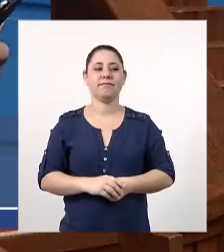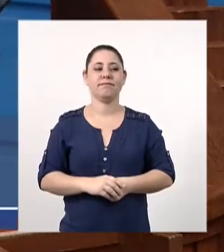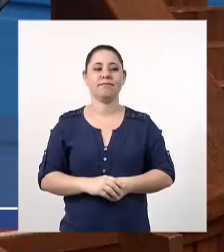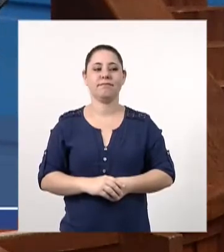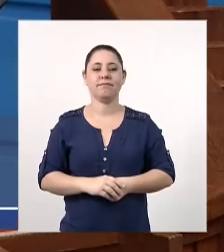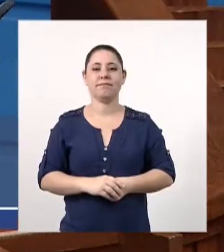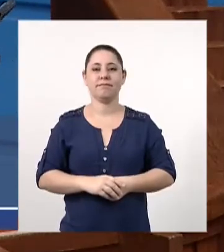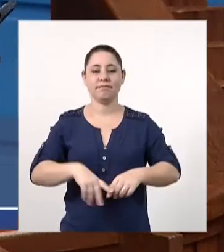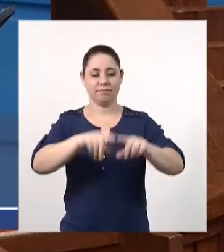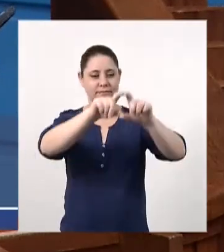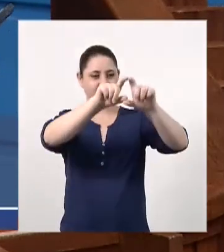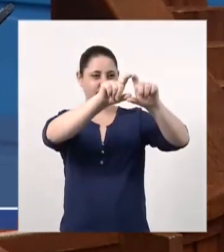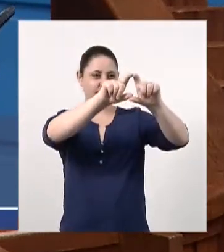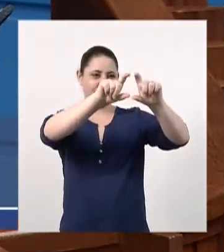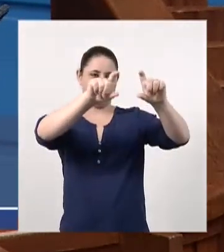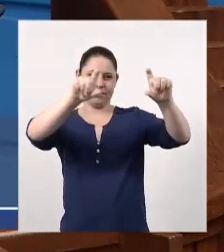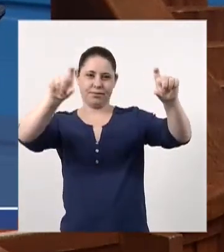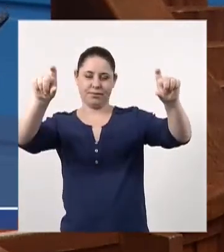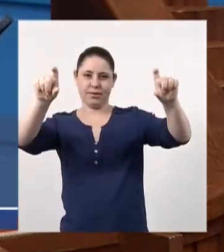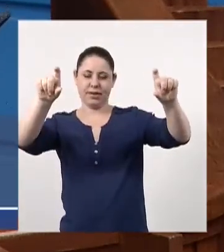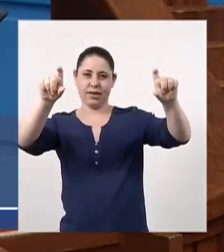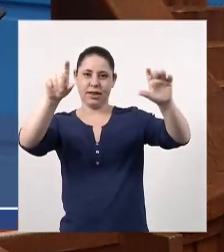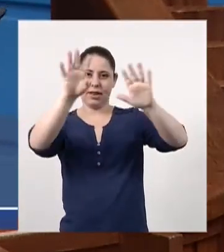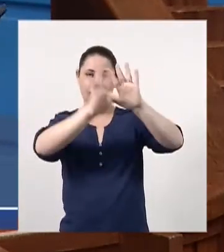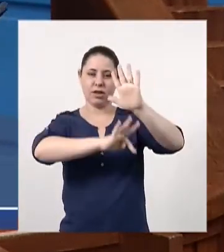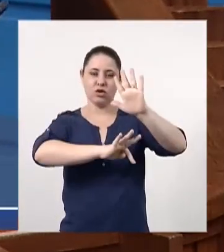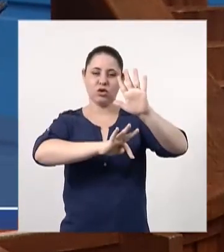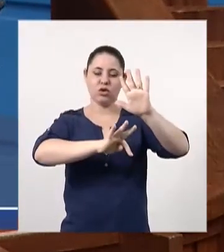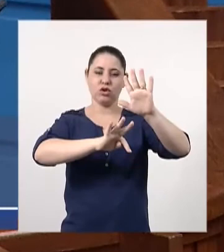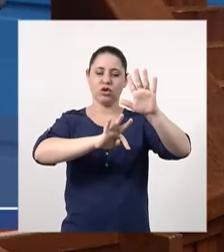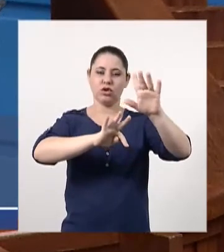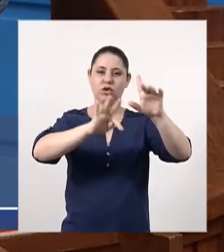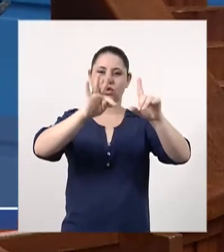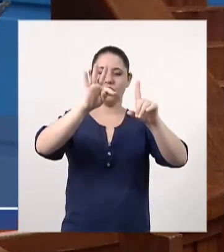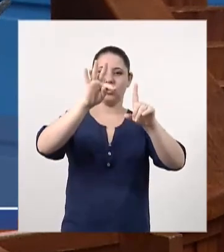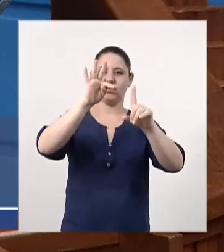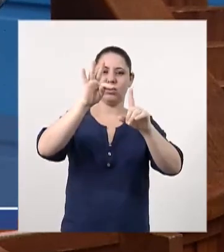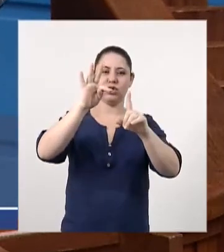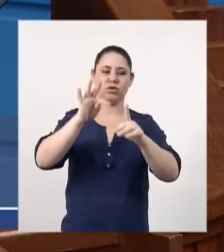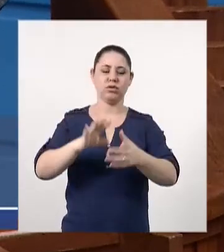na frase aqui no texto bíblico de Timóteo 4,